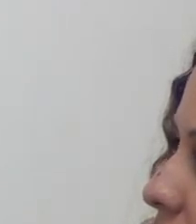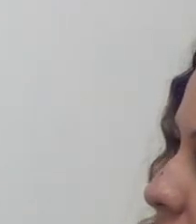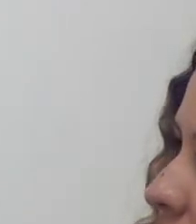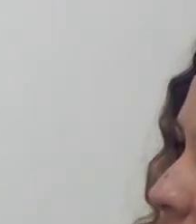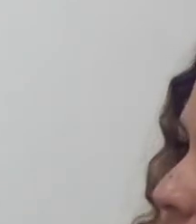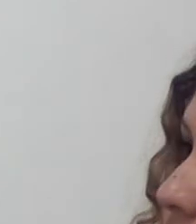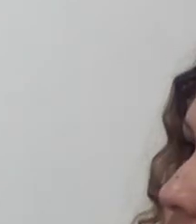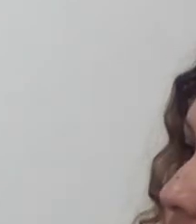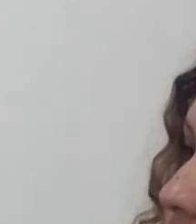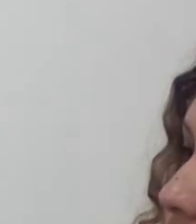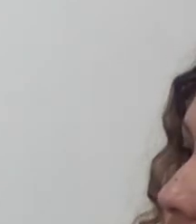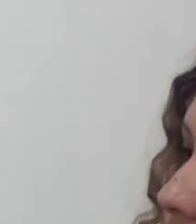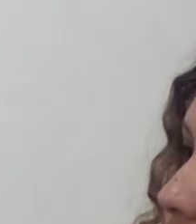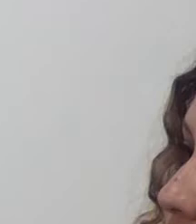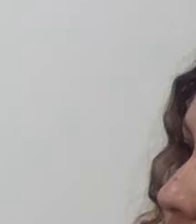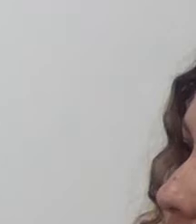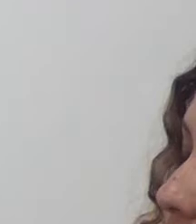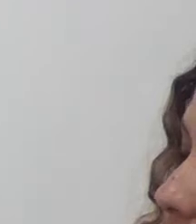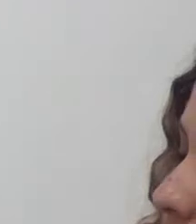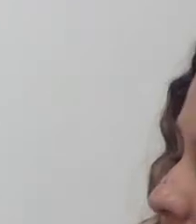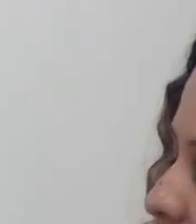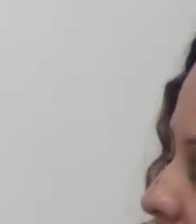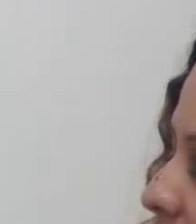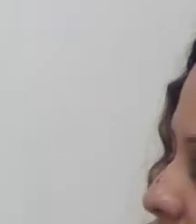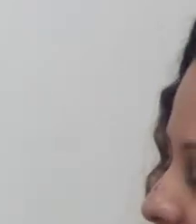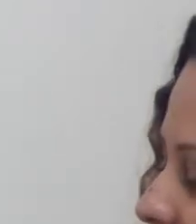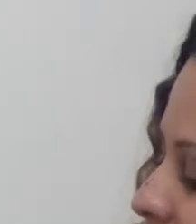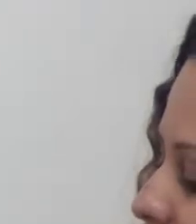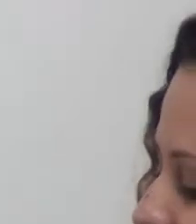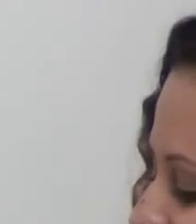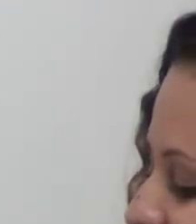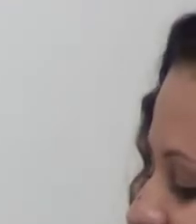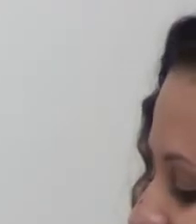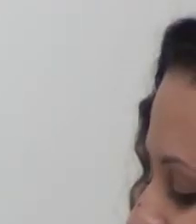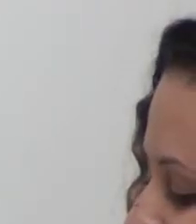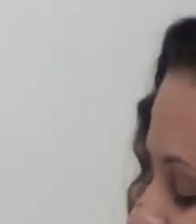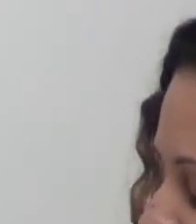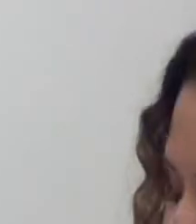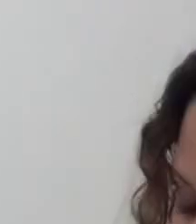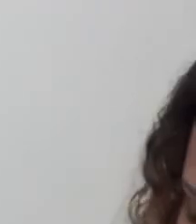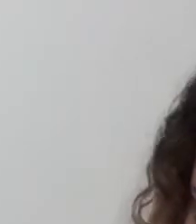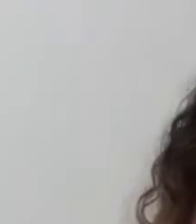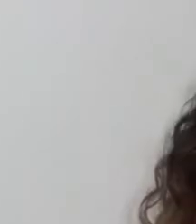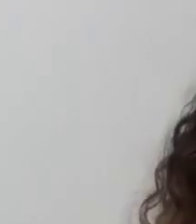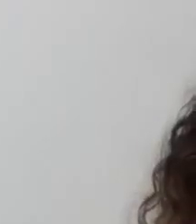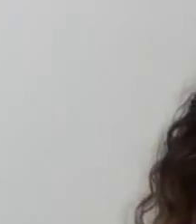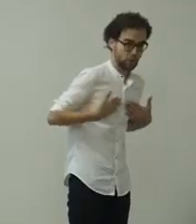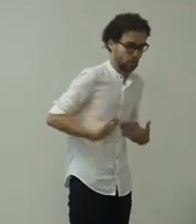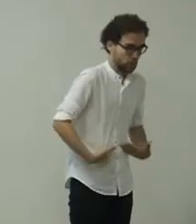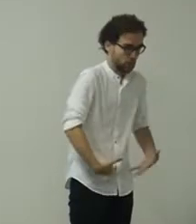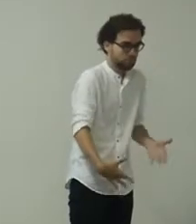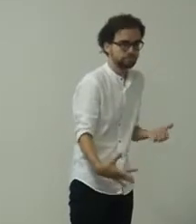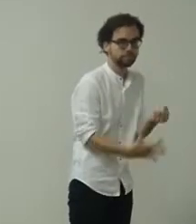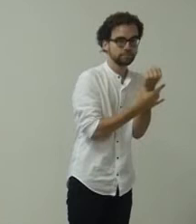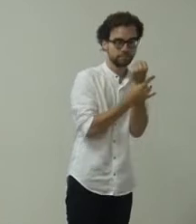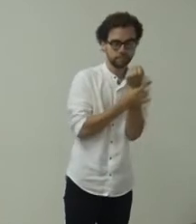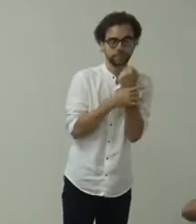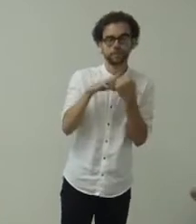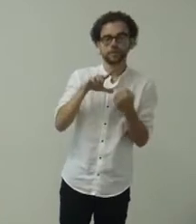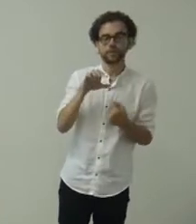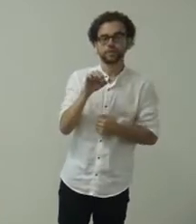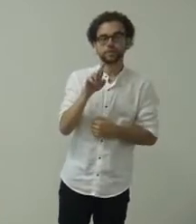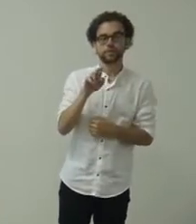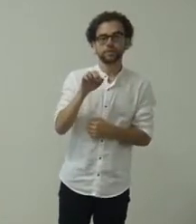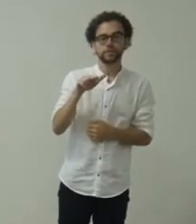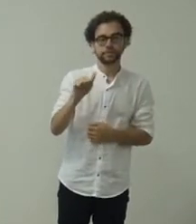é preciso devolver às mulheres os corpos que são delas. Né? Isso também me chamou bastante atenção. A Lorena